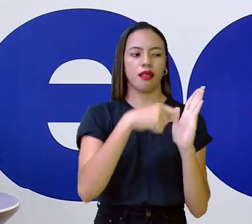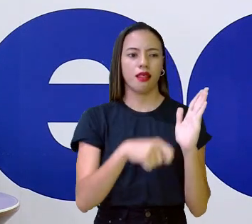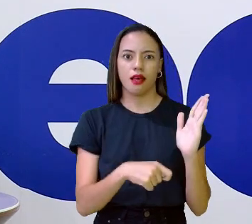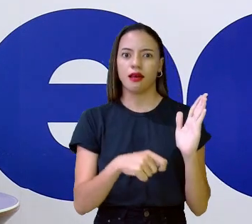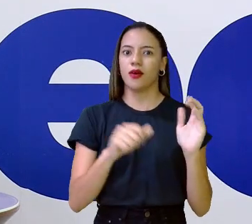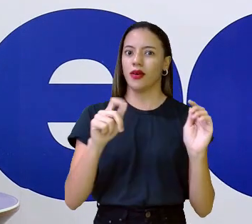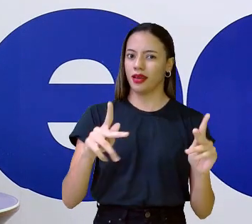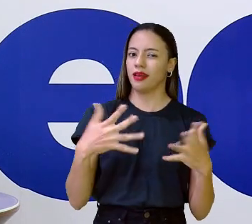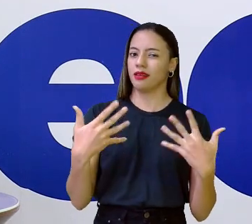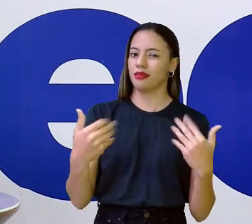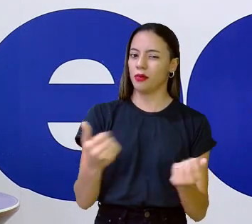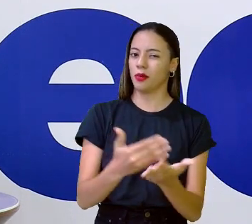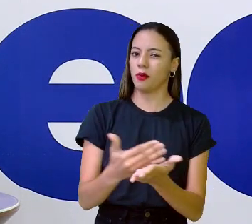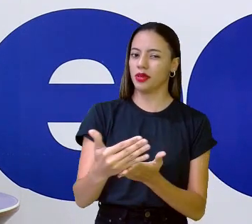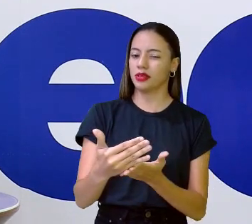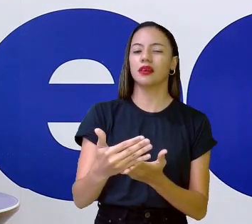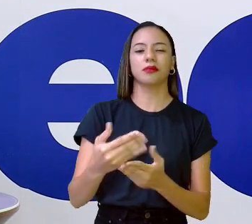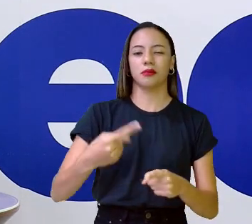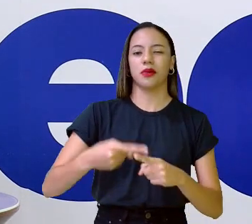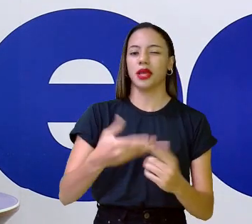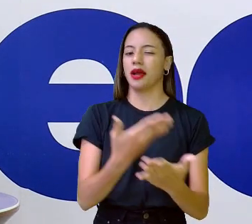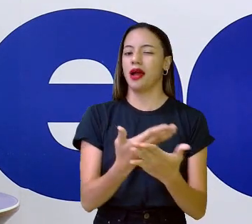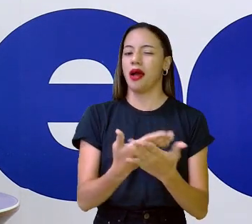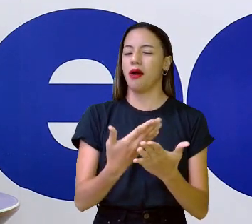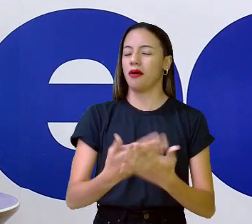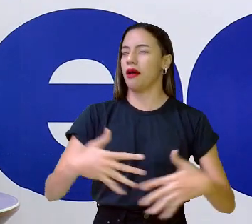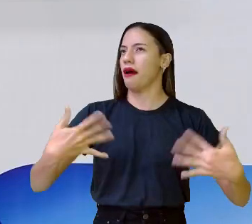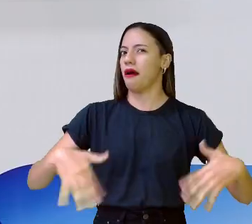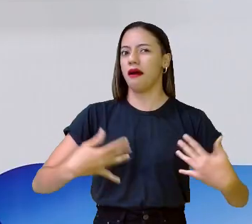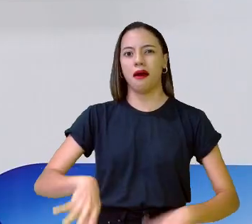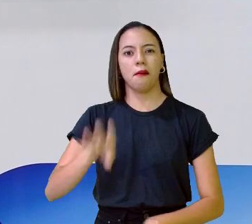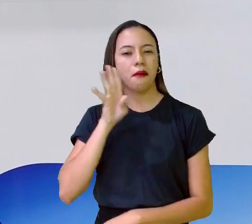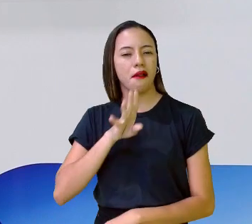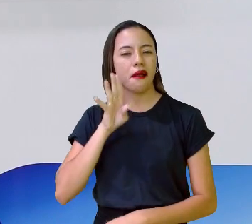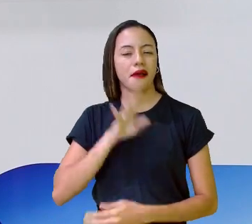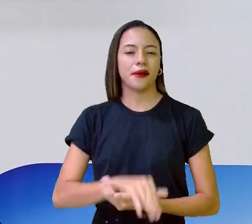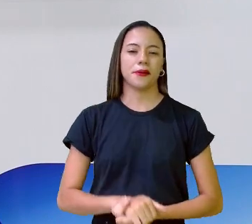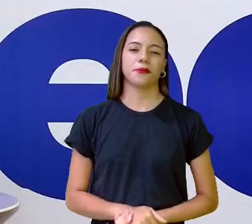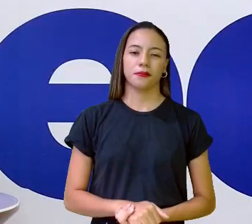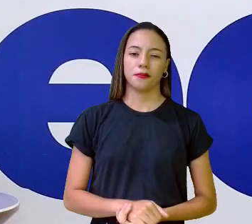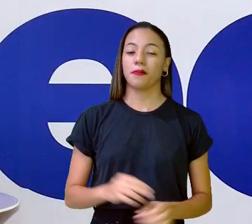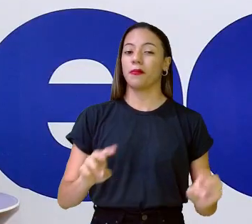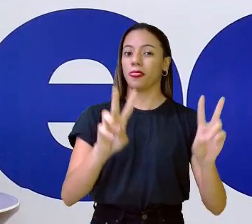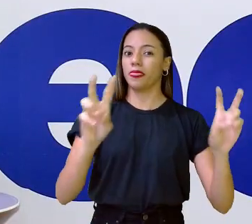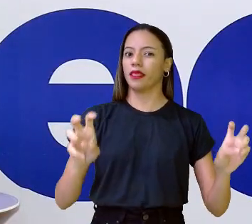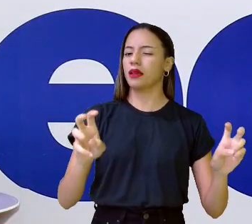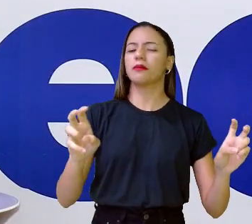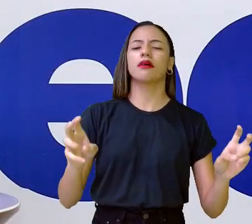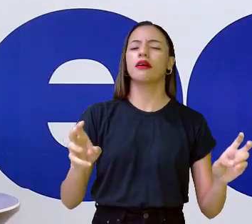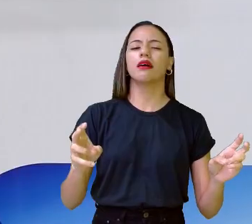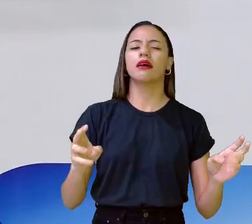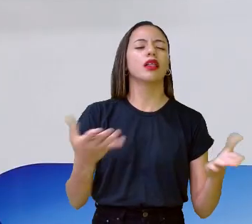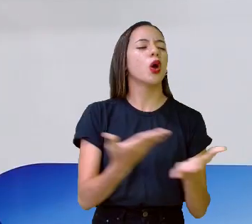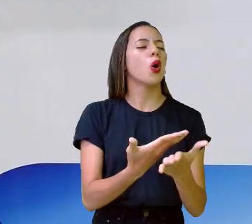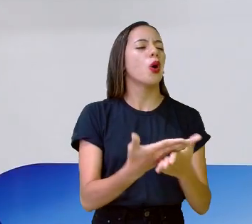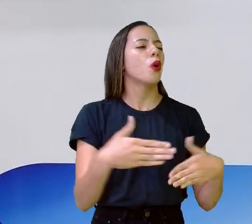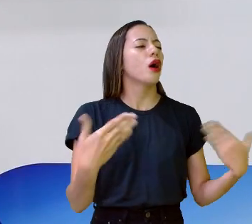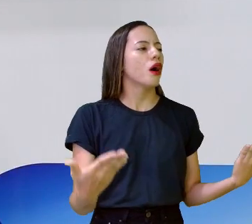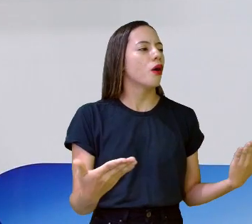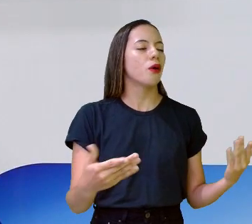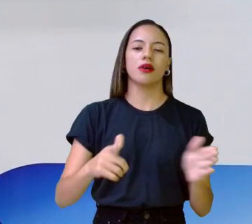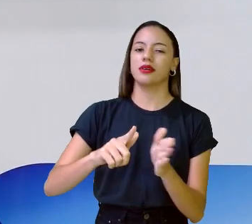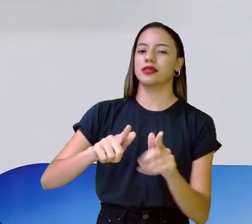e vamos embora que a aula tá massa. Adri, Isso o tema mesmo. da aula da gente é o quê? Diz aí pra gente. É a